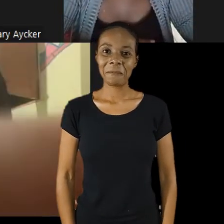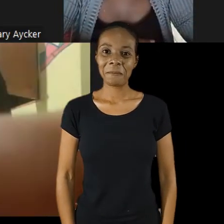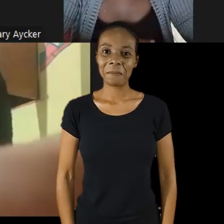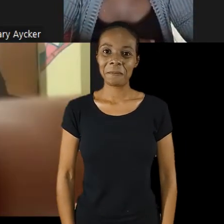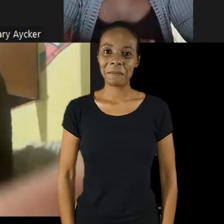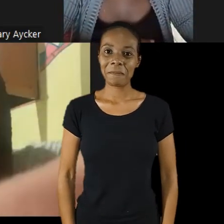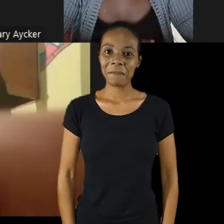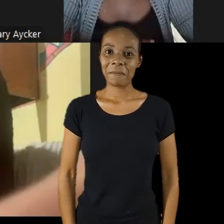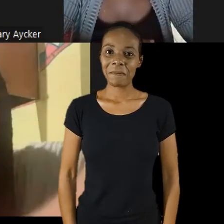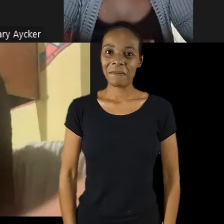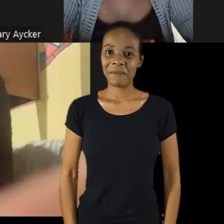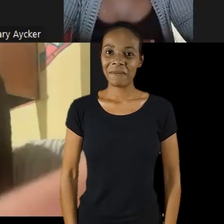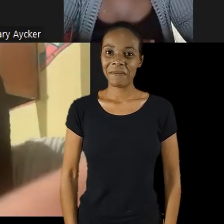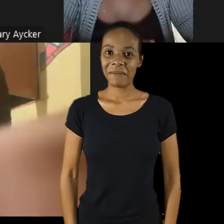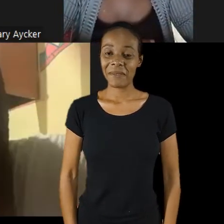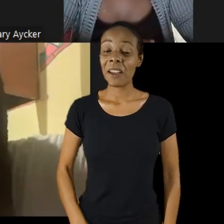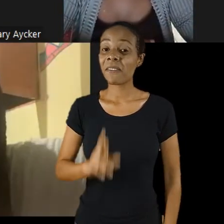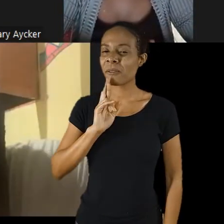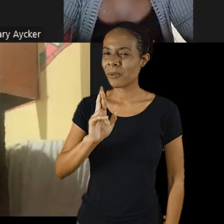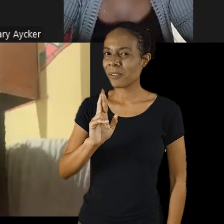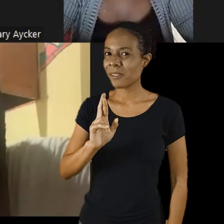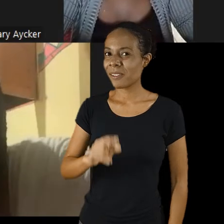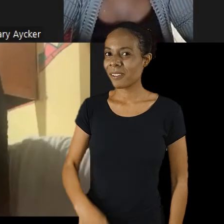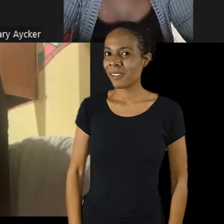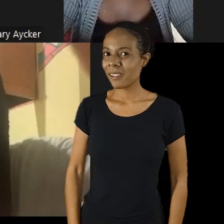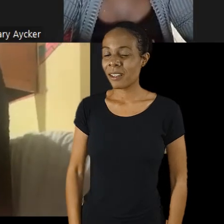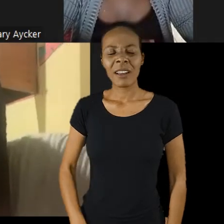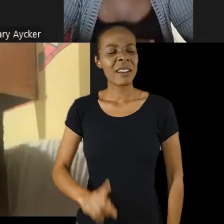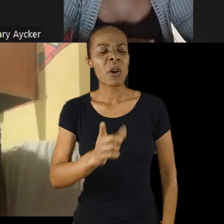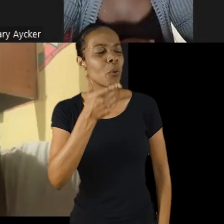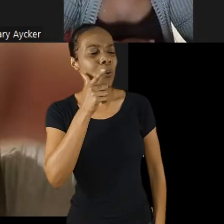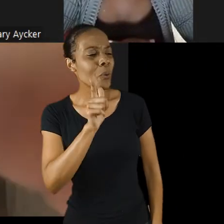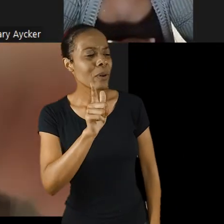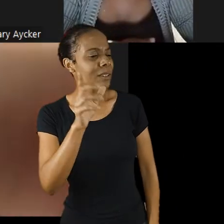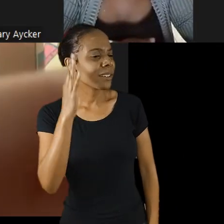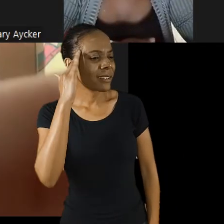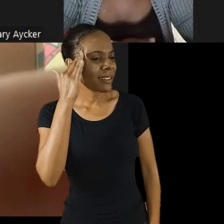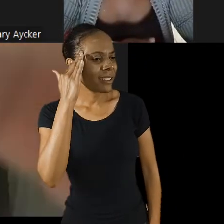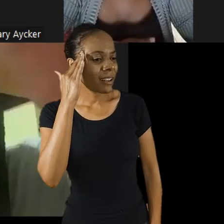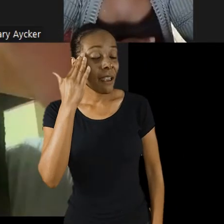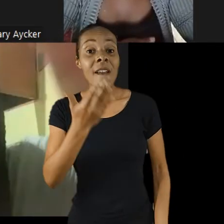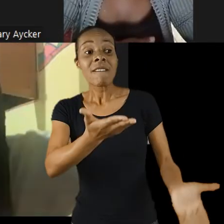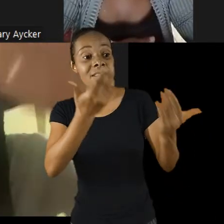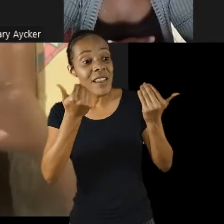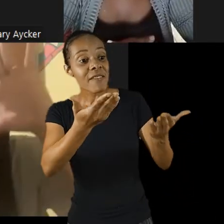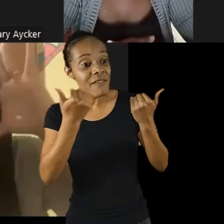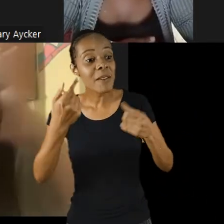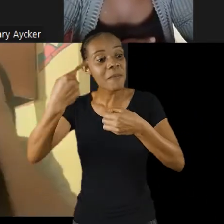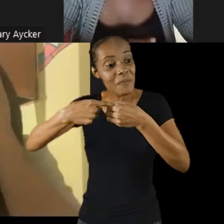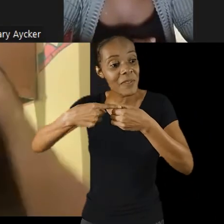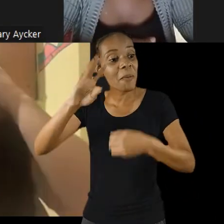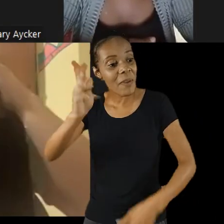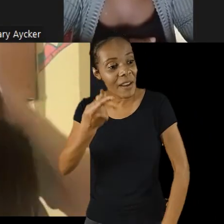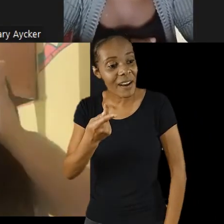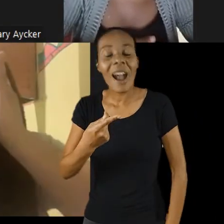Ela vai responder. Eu não ouvi, não consegui ouvir. Vem pra BH, vem logo. Vem de Ai, amiga, eu tô